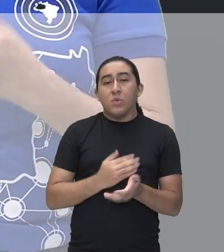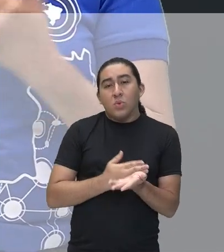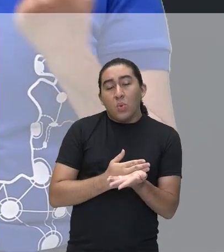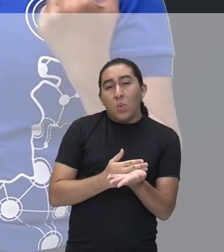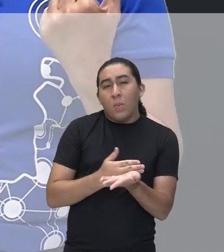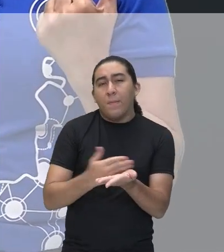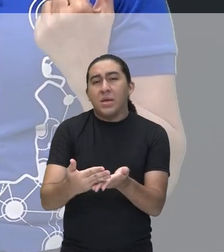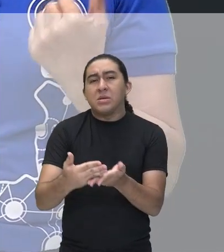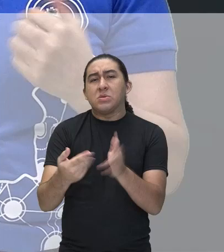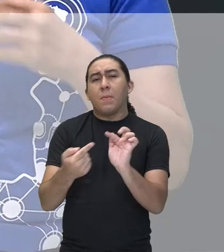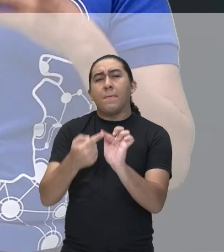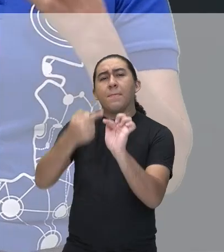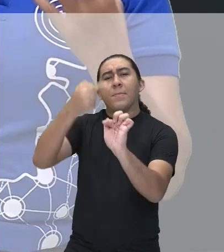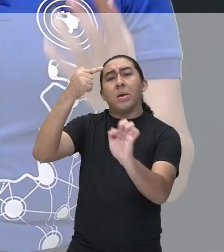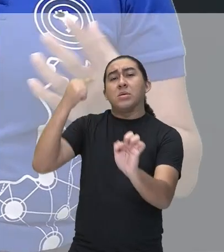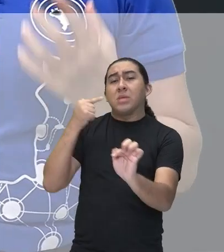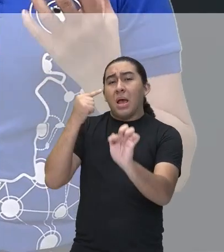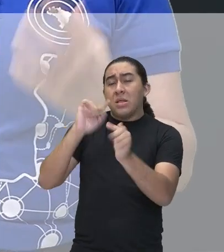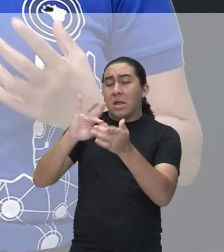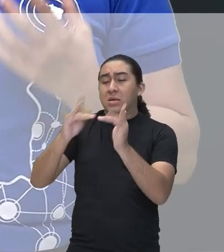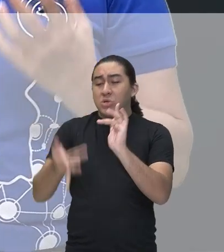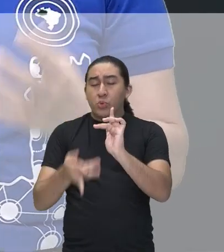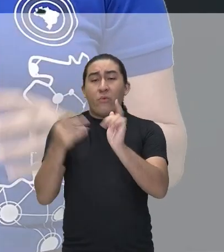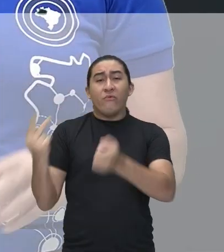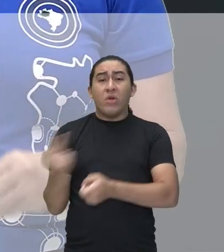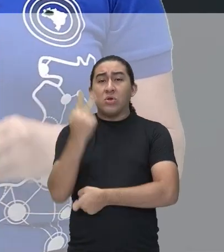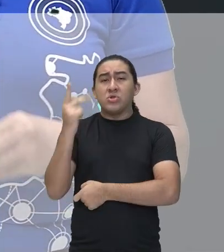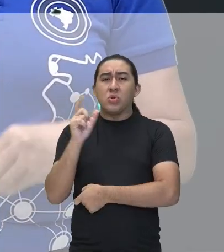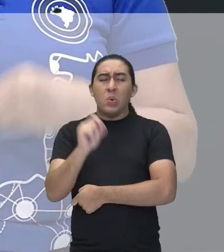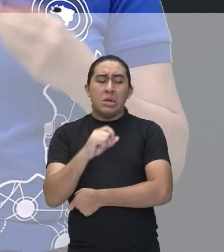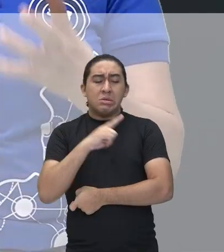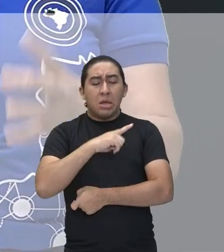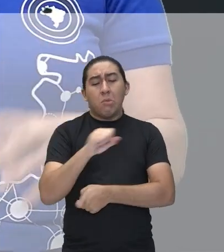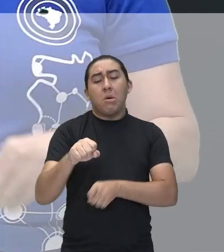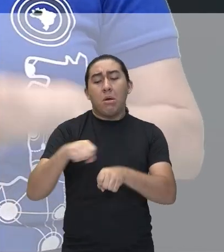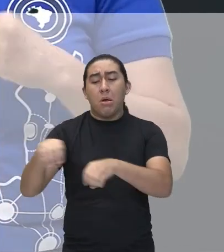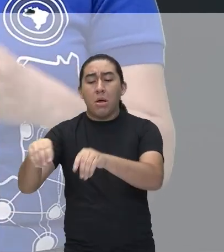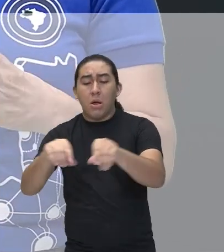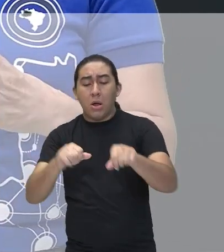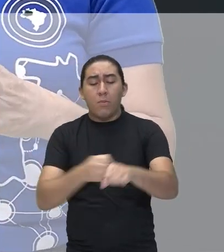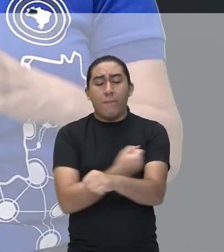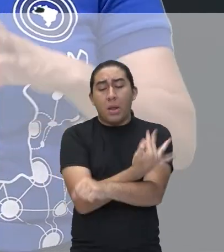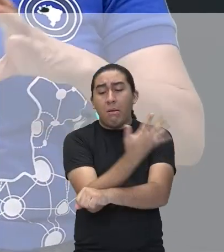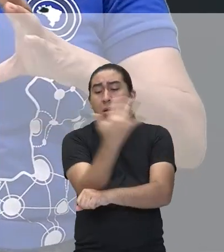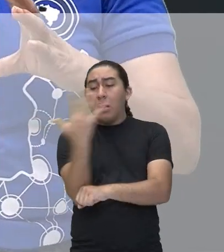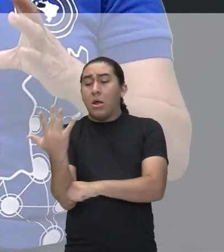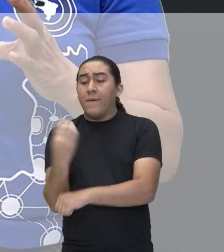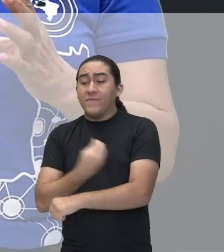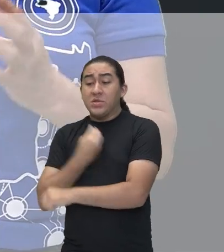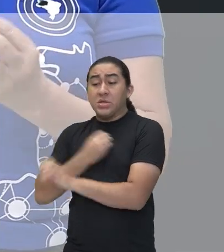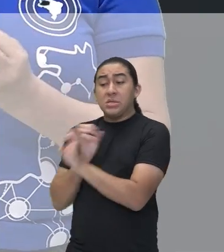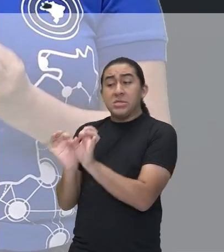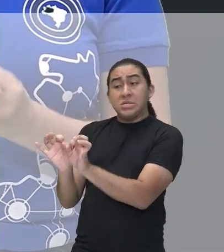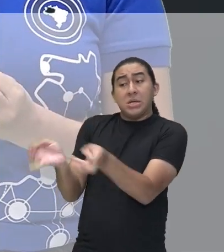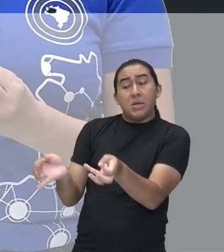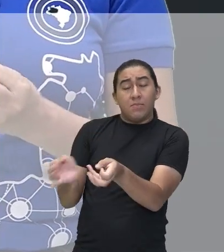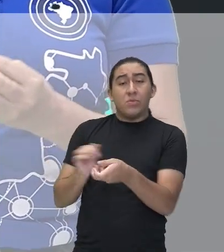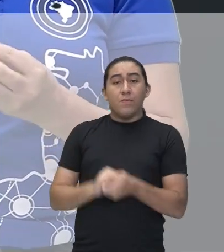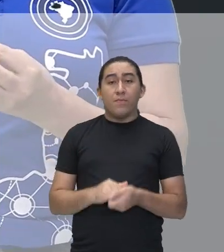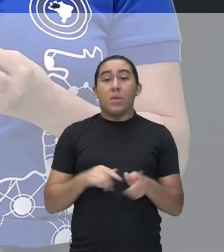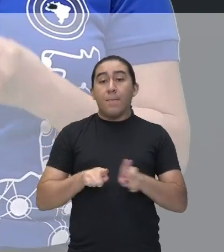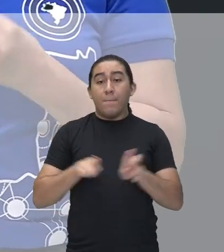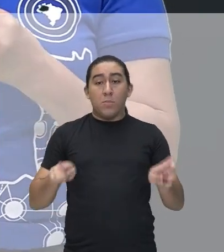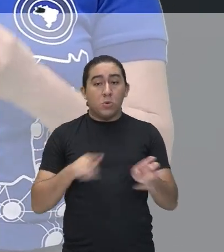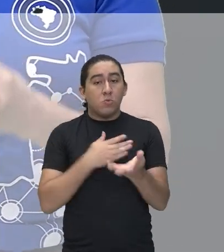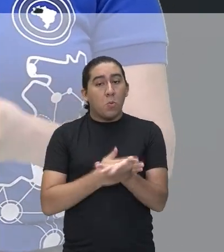no arcadismo, né, eles valorizam muito o campo, né, a natureza, a simplicidade. Então, quando inicia